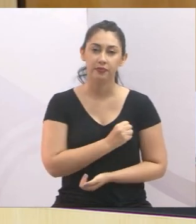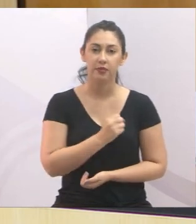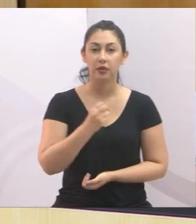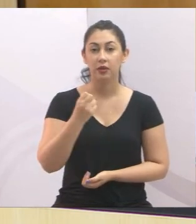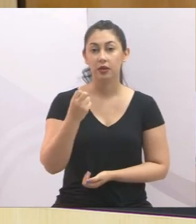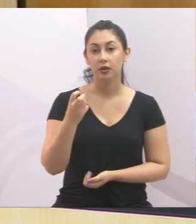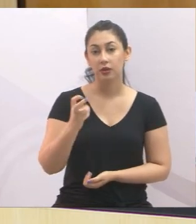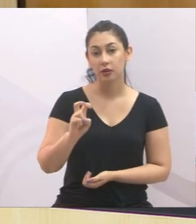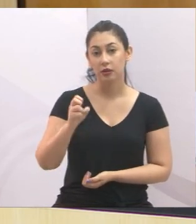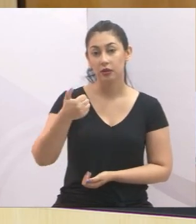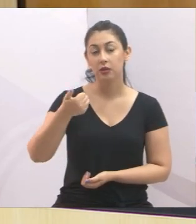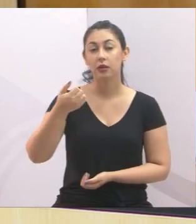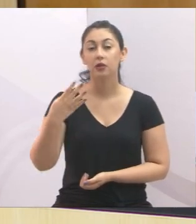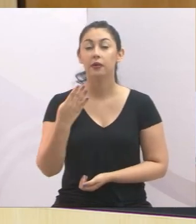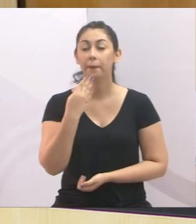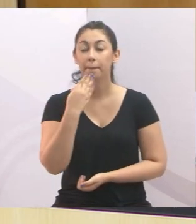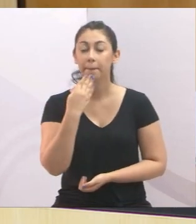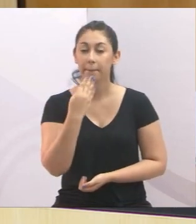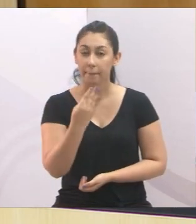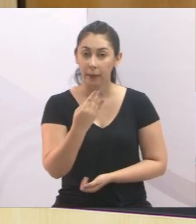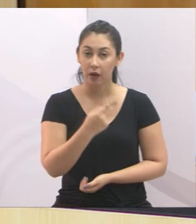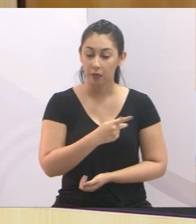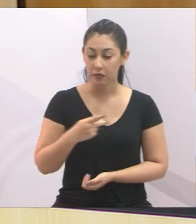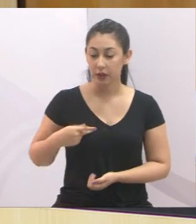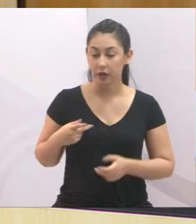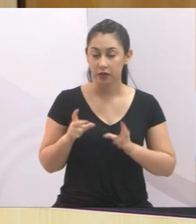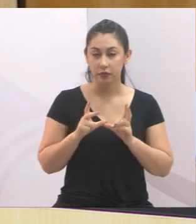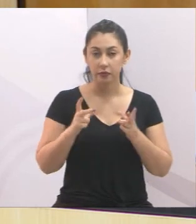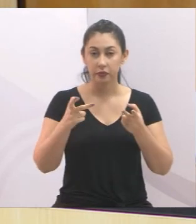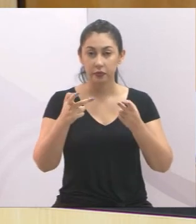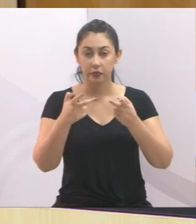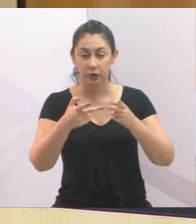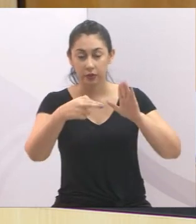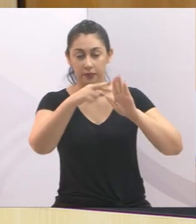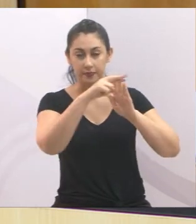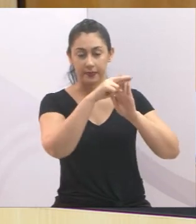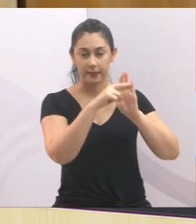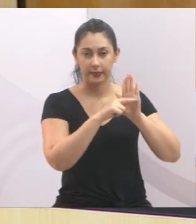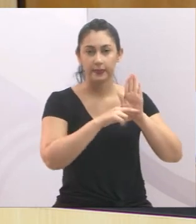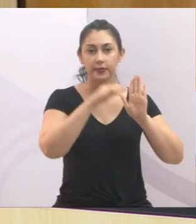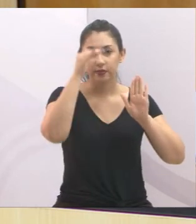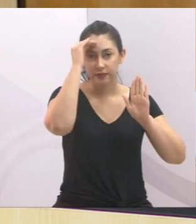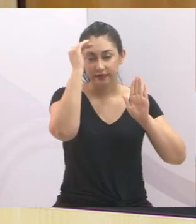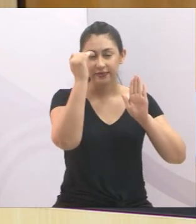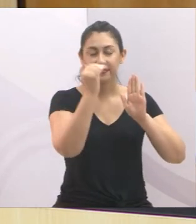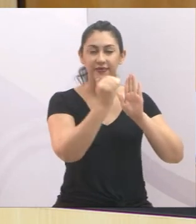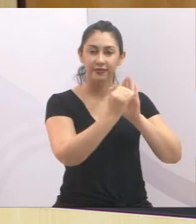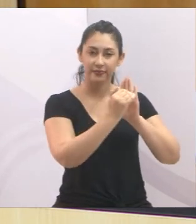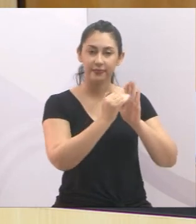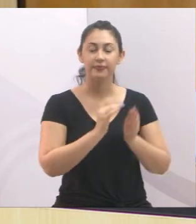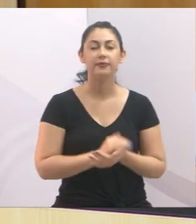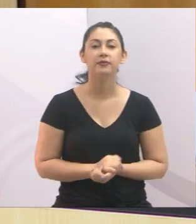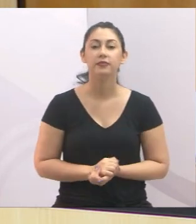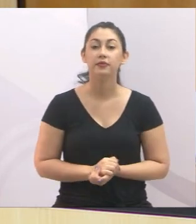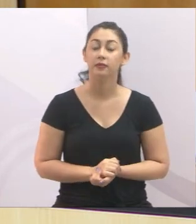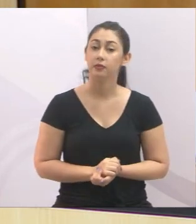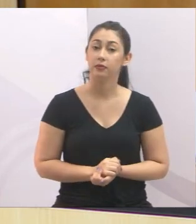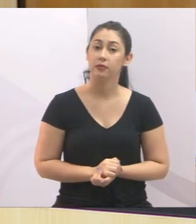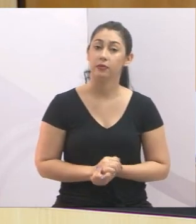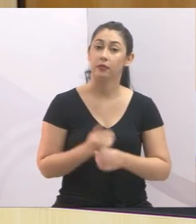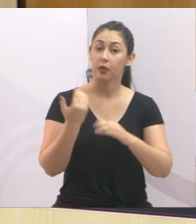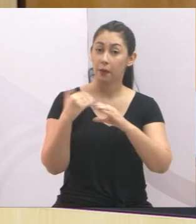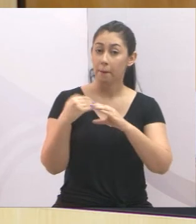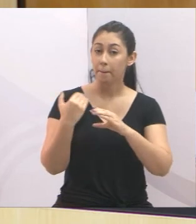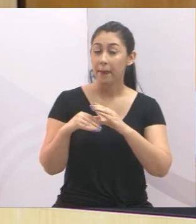514. Requeremos ao excelentíssimo senhor presidente desta Casa, ouvido e aprovado pela Igreja de Plenário, cumpridas as formalidades regimentais, seja oficiado ao